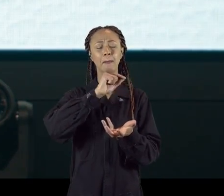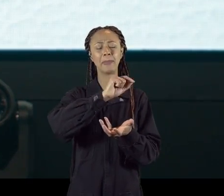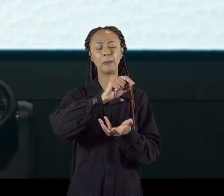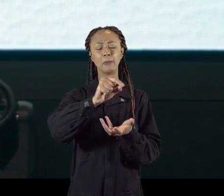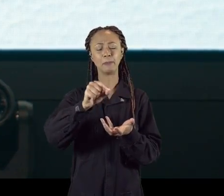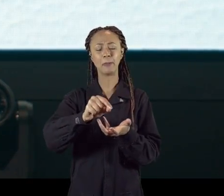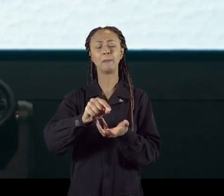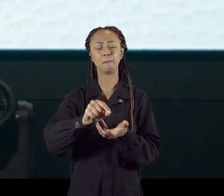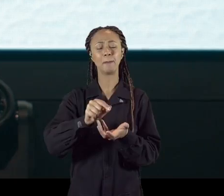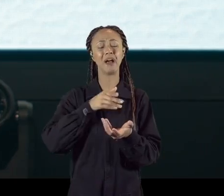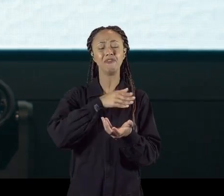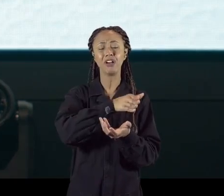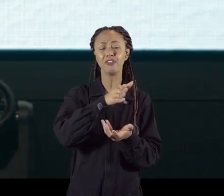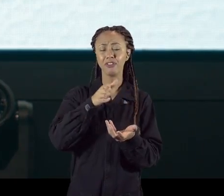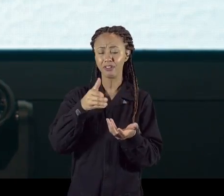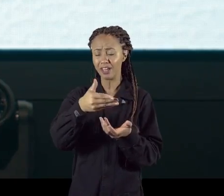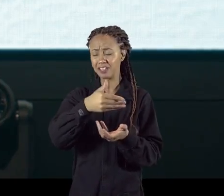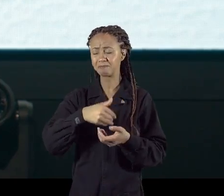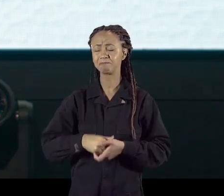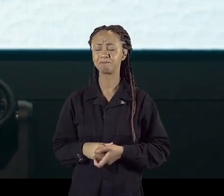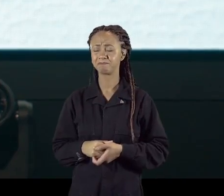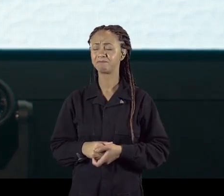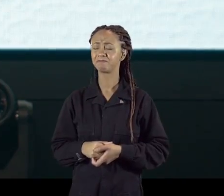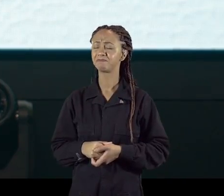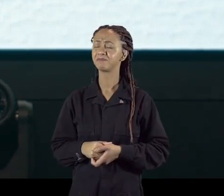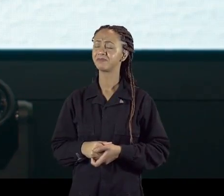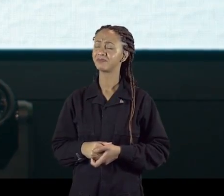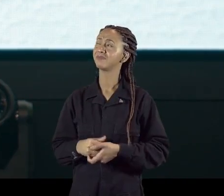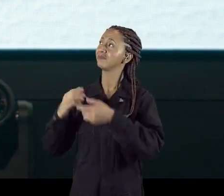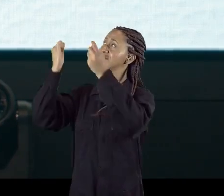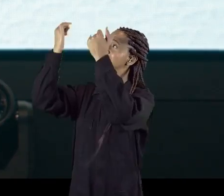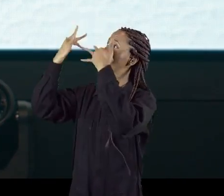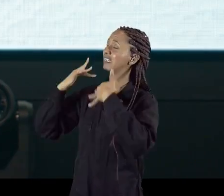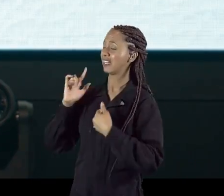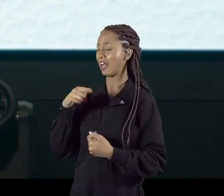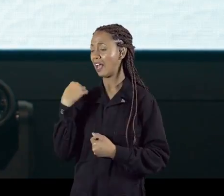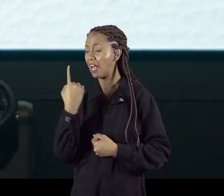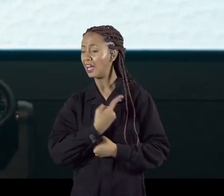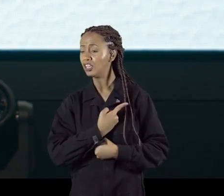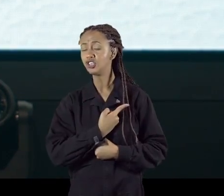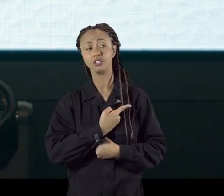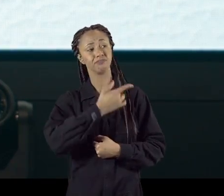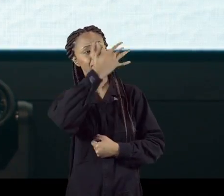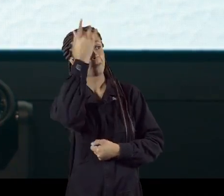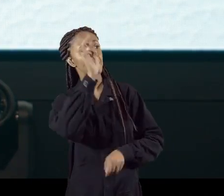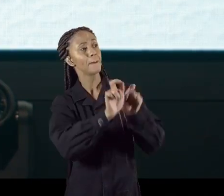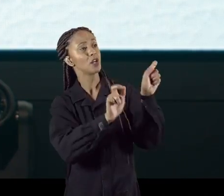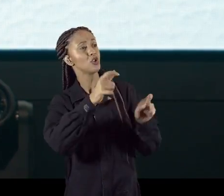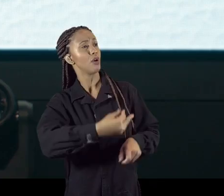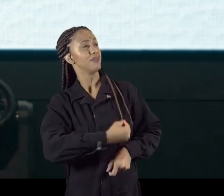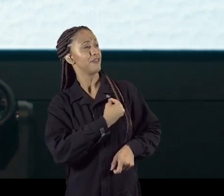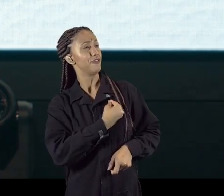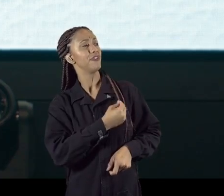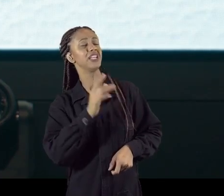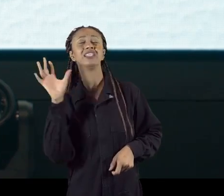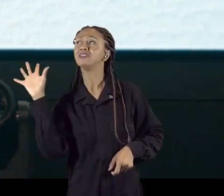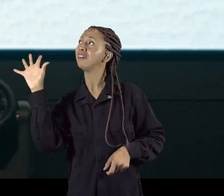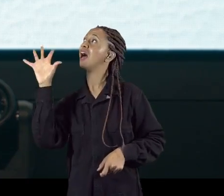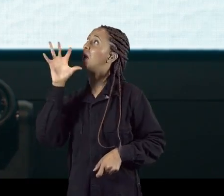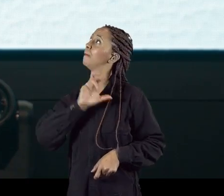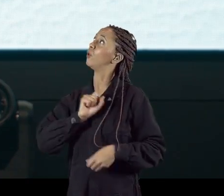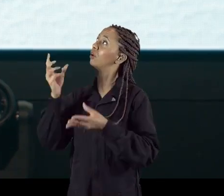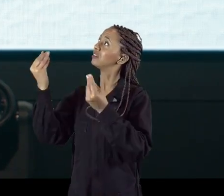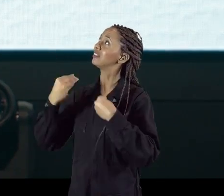e derrama sobre nós a paixão pelas almas pelas vidas e amar aqueles que